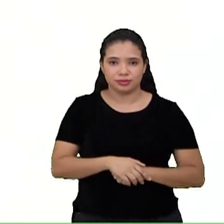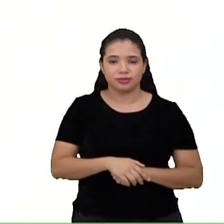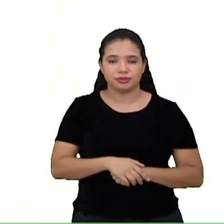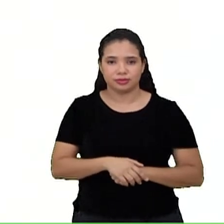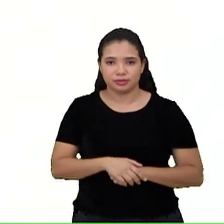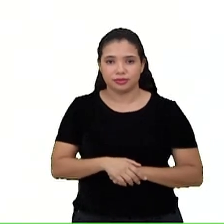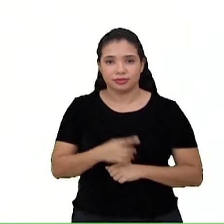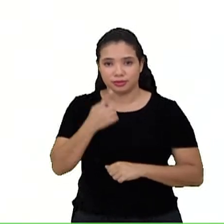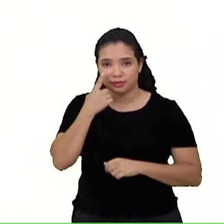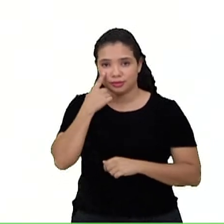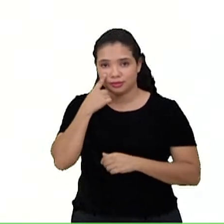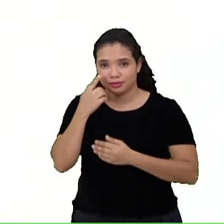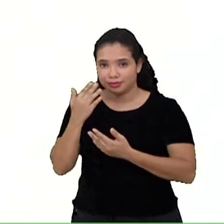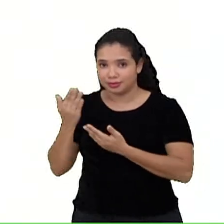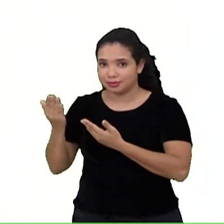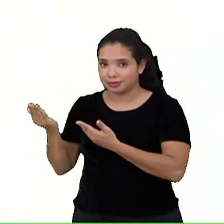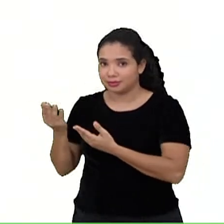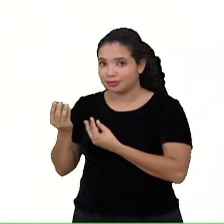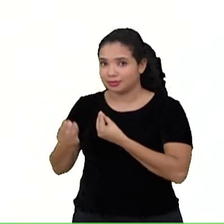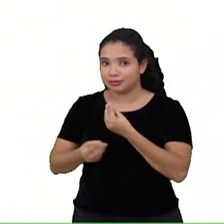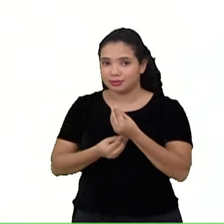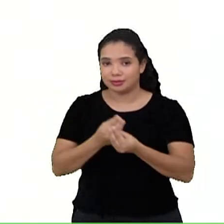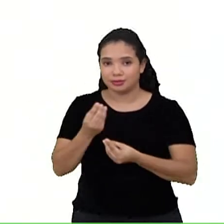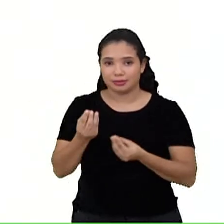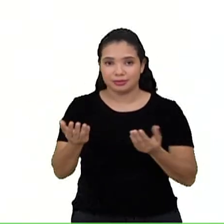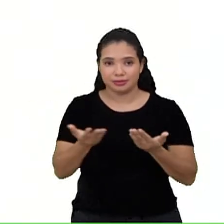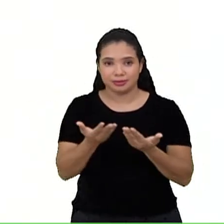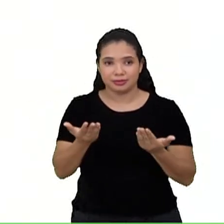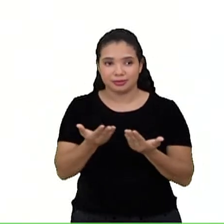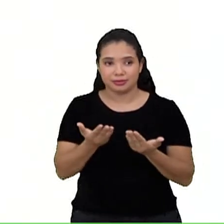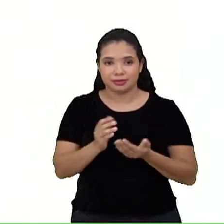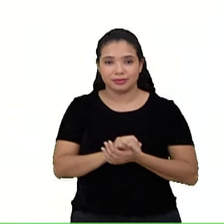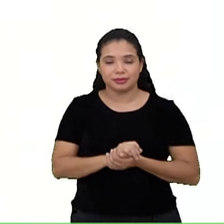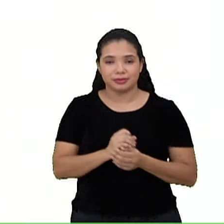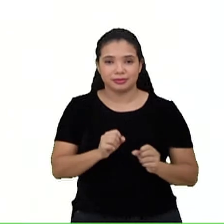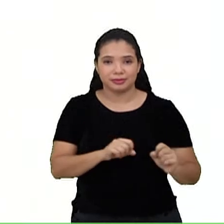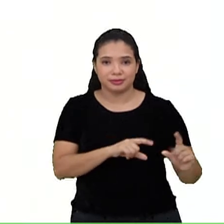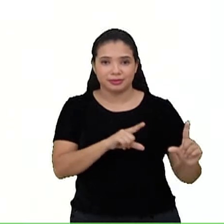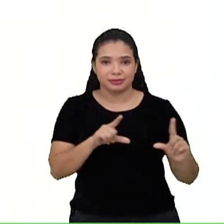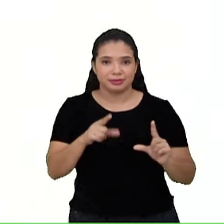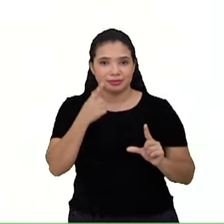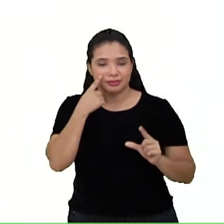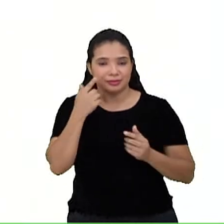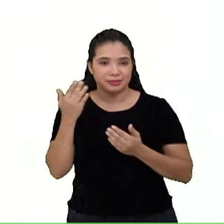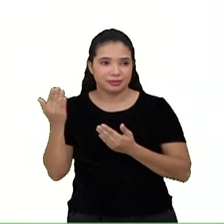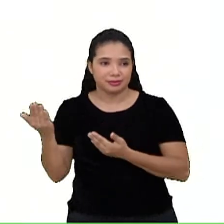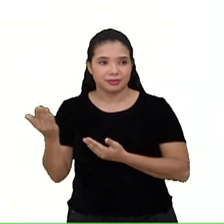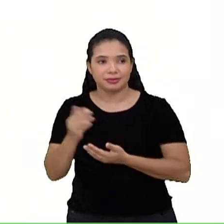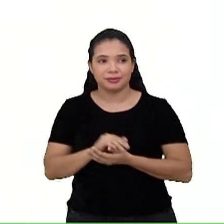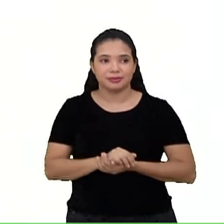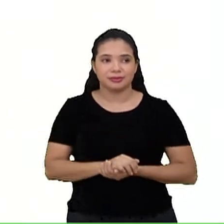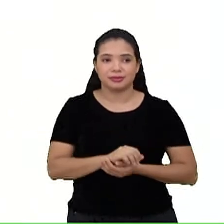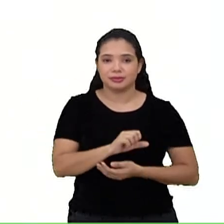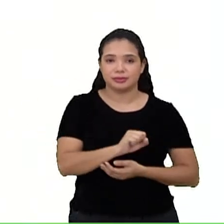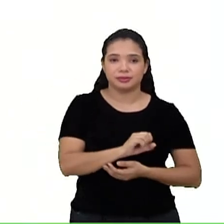si. Vocês estão vendo aí como é que tá a reação da molécula no slide, tá? Do sódio e do